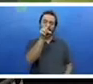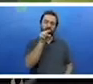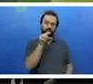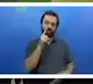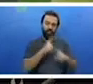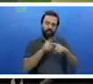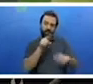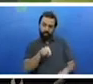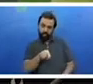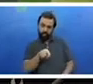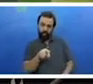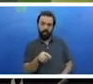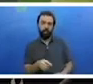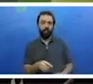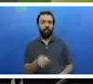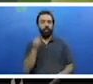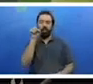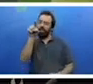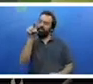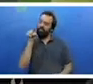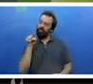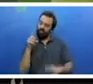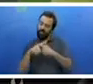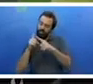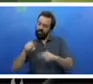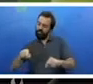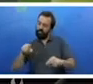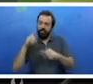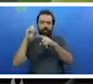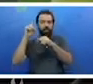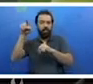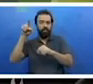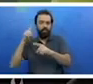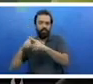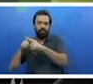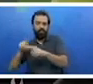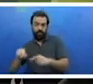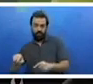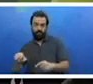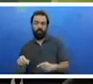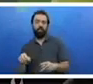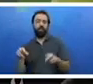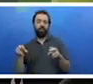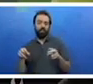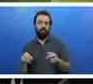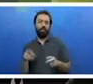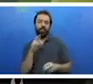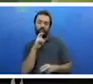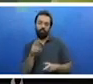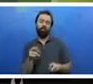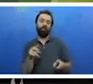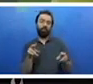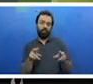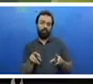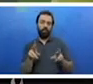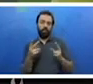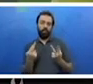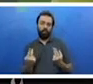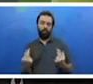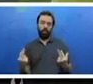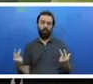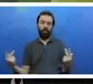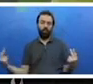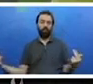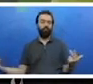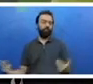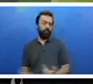as grandezas de uma mesma razão, o resultado é sempre o mesmo. Que interessante, tá